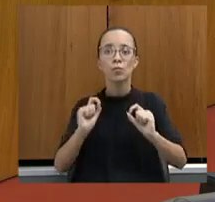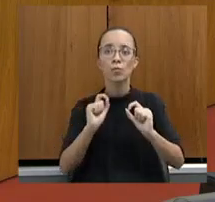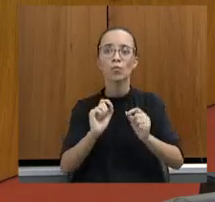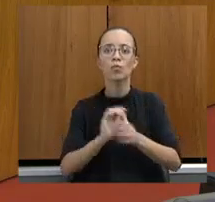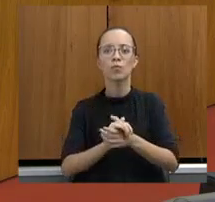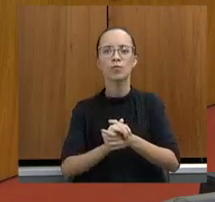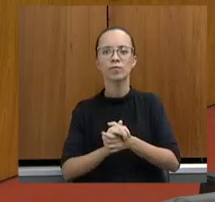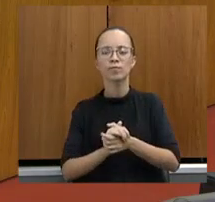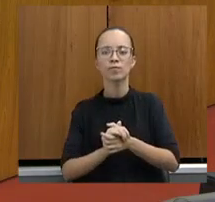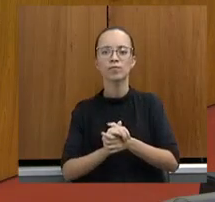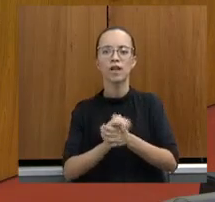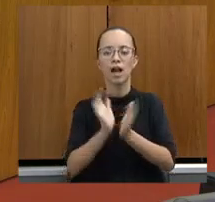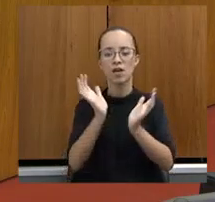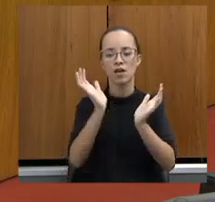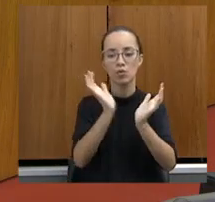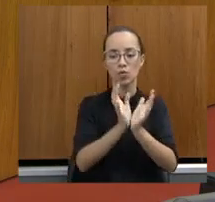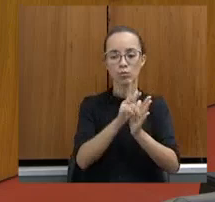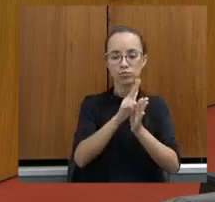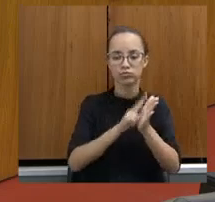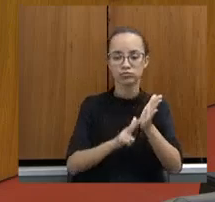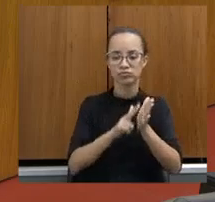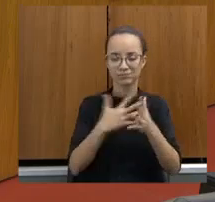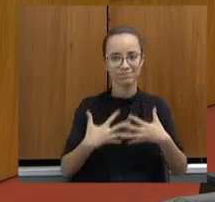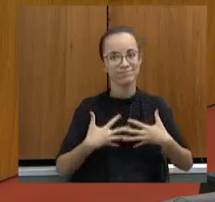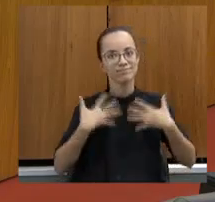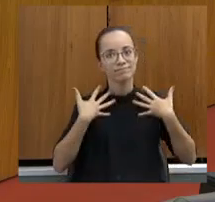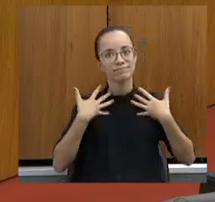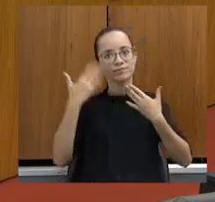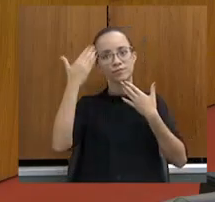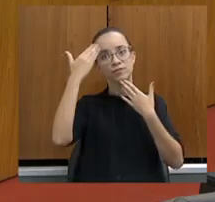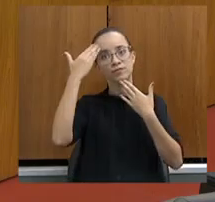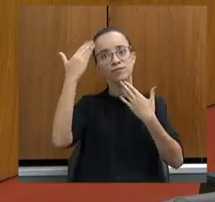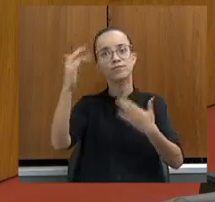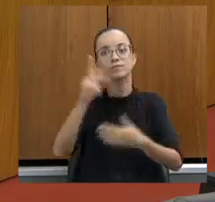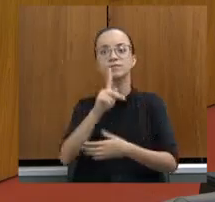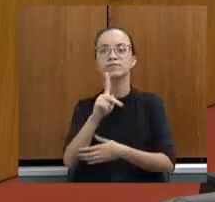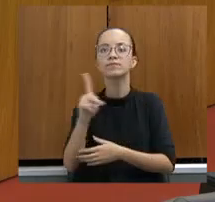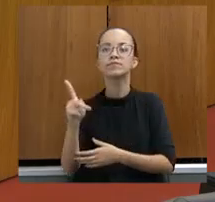toda a frente ferroviária de Minas Gerais Muito obrigado